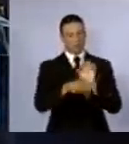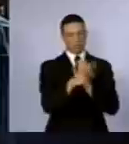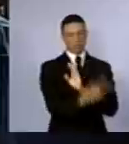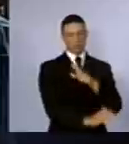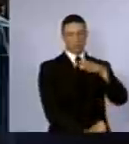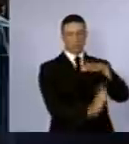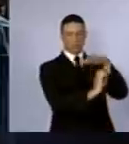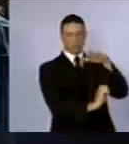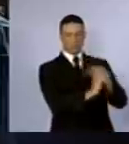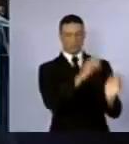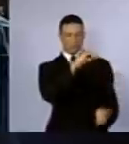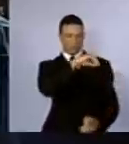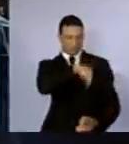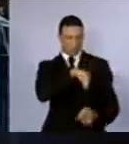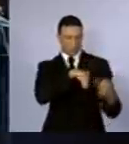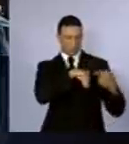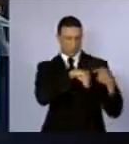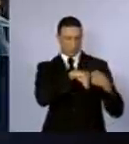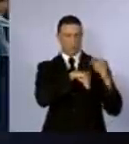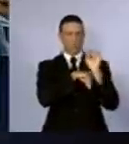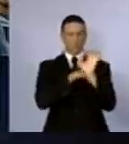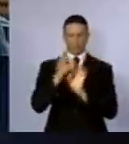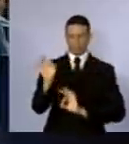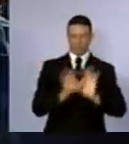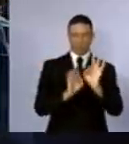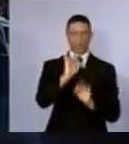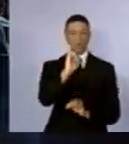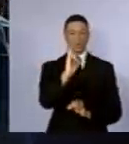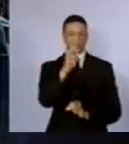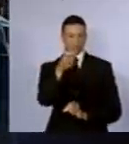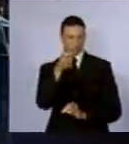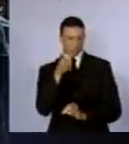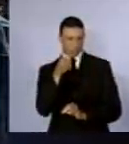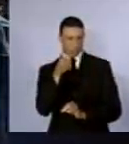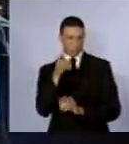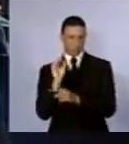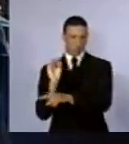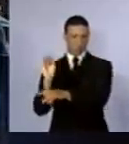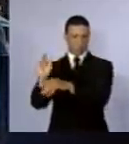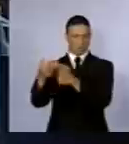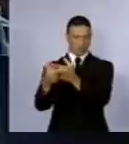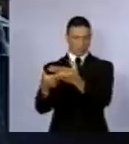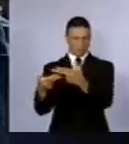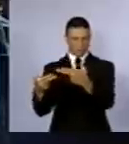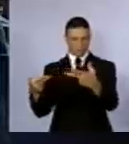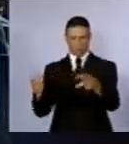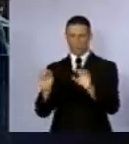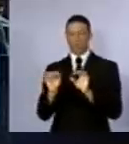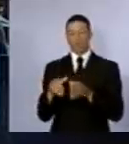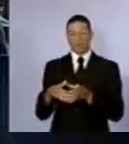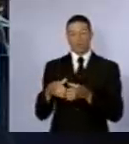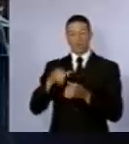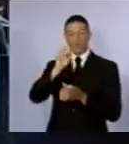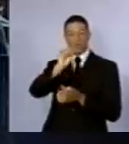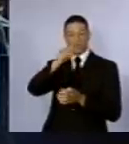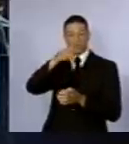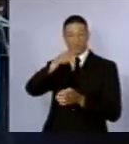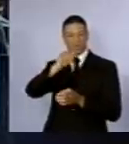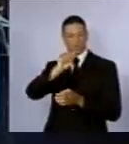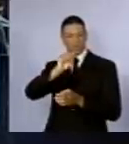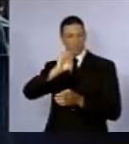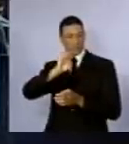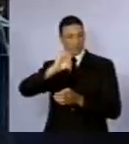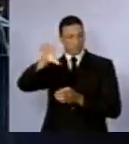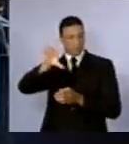de remuneração é que forma as tarifas, né, e é por ela que a ANEEL regula efetivamente, né,